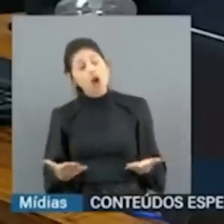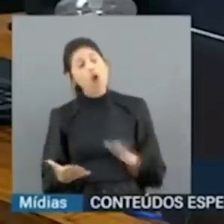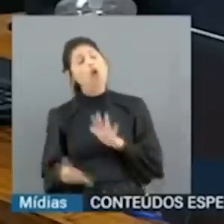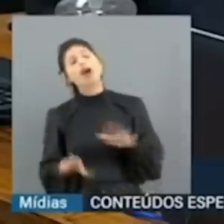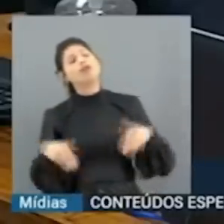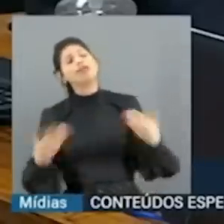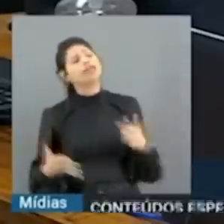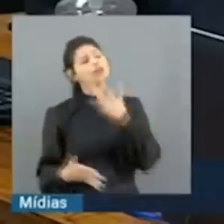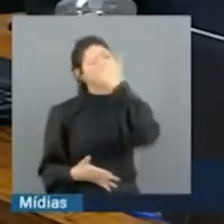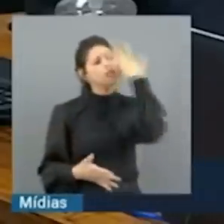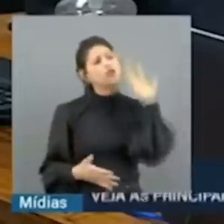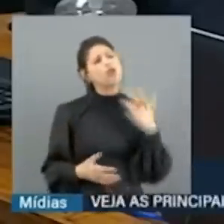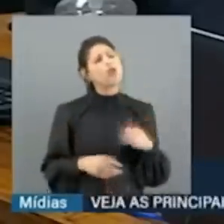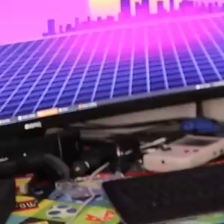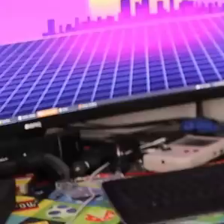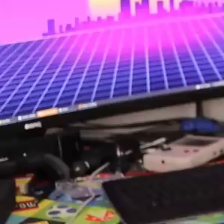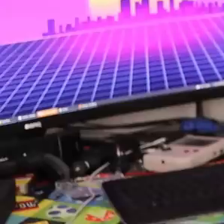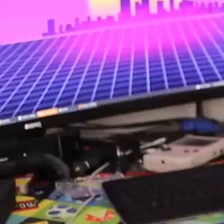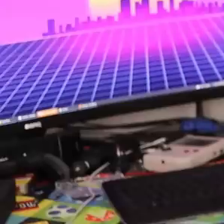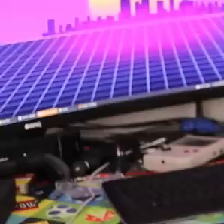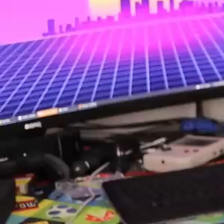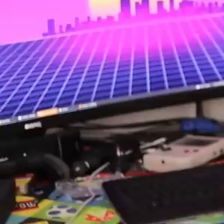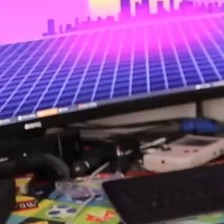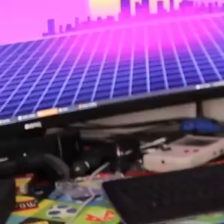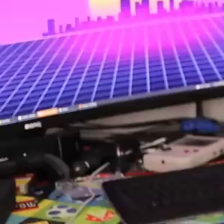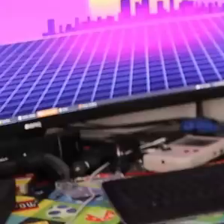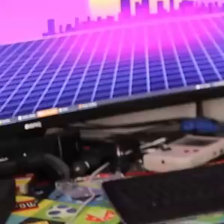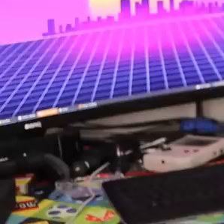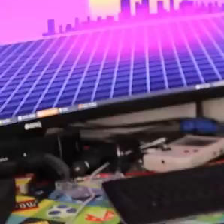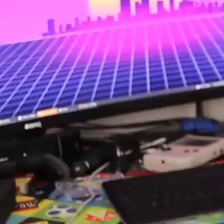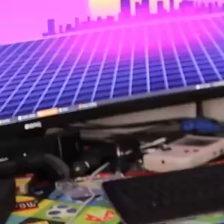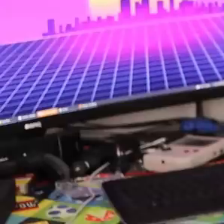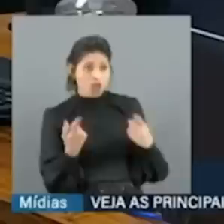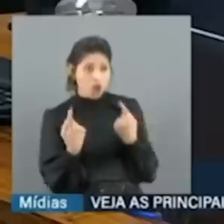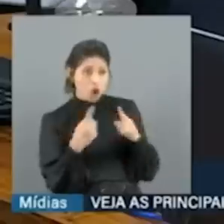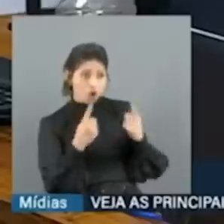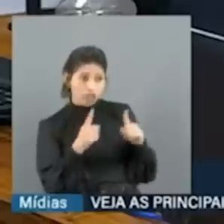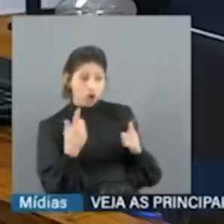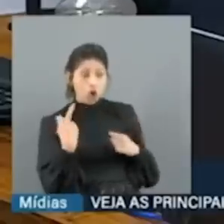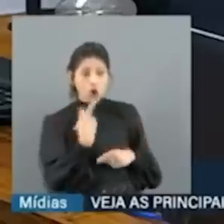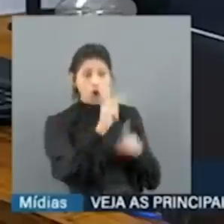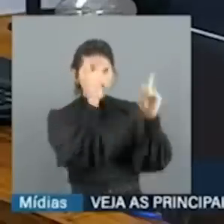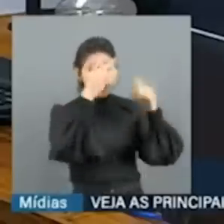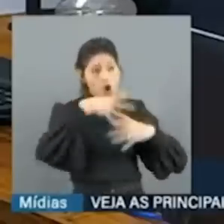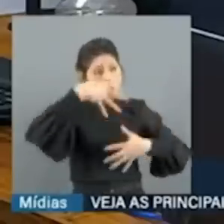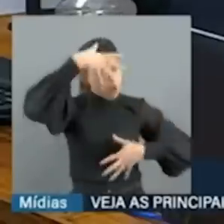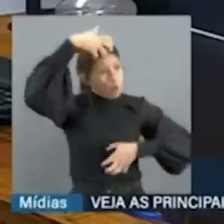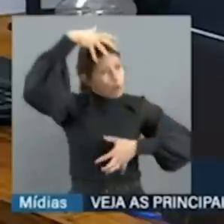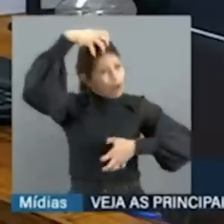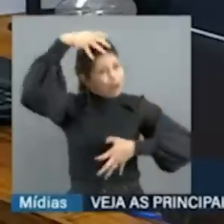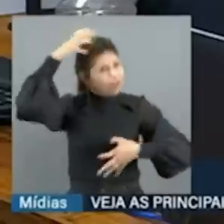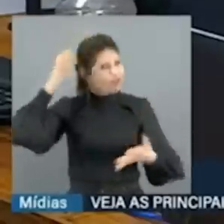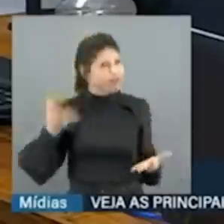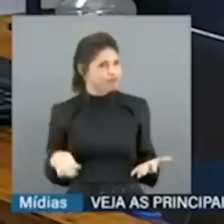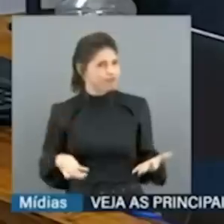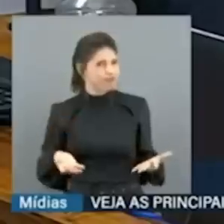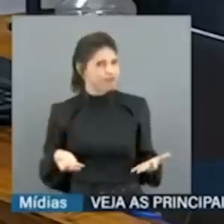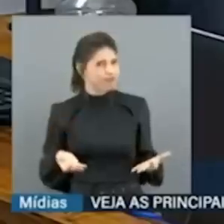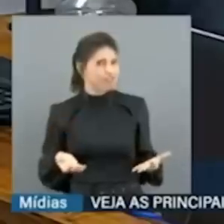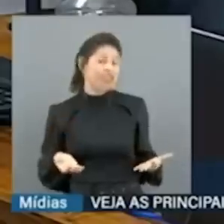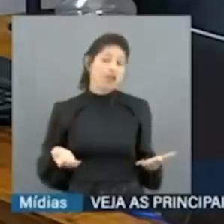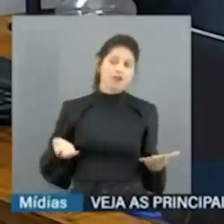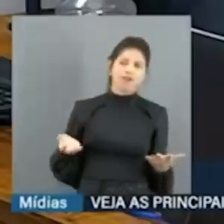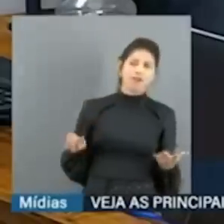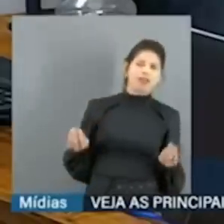causa animal que não defende o macaco? O macaco tá exposto. Veja quanta hipocrisia, certo? E